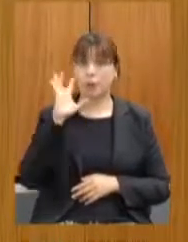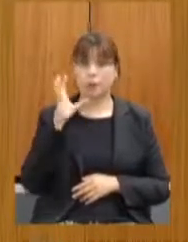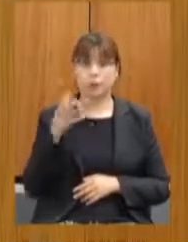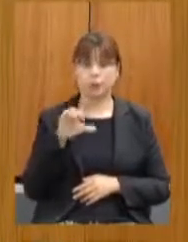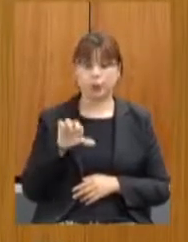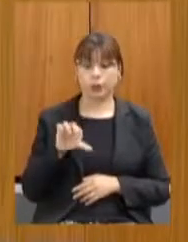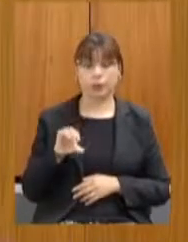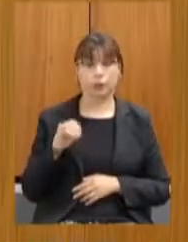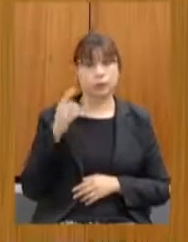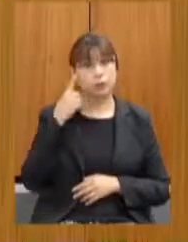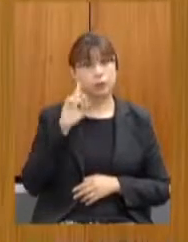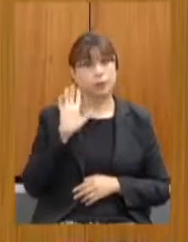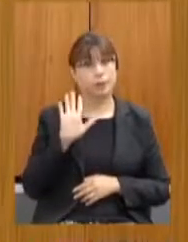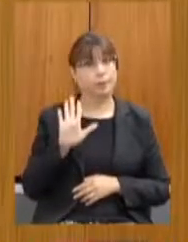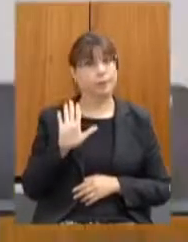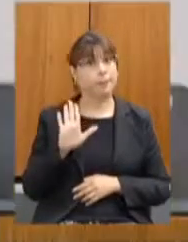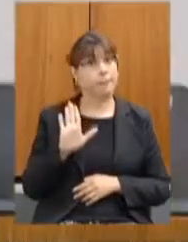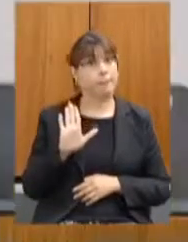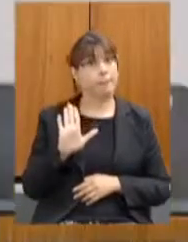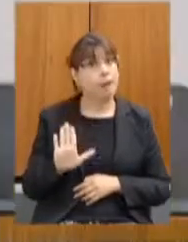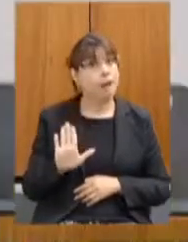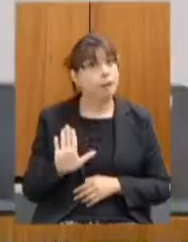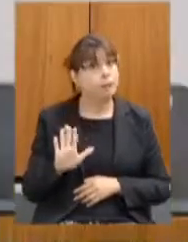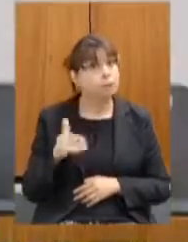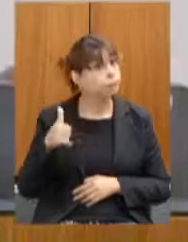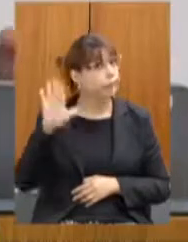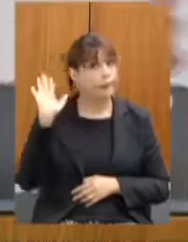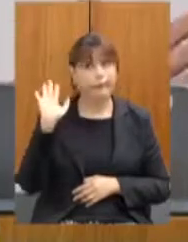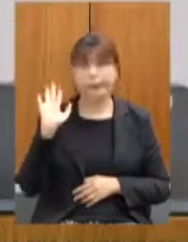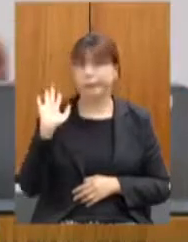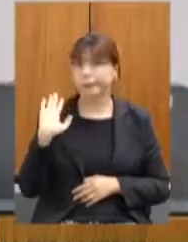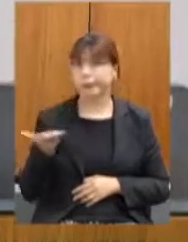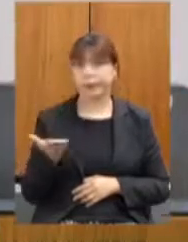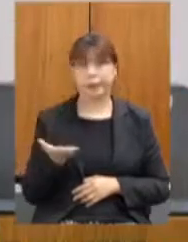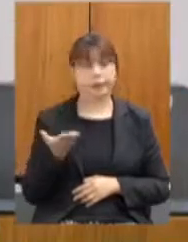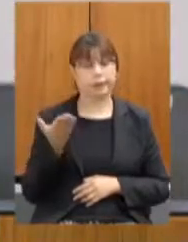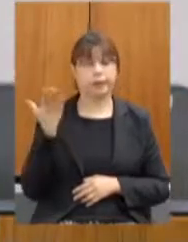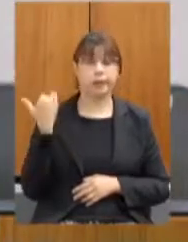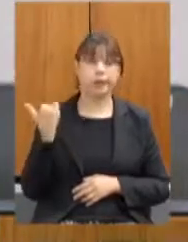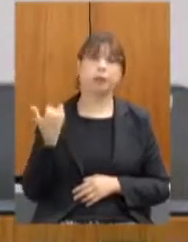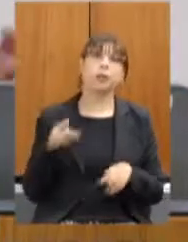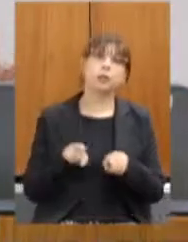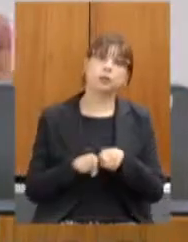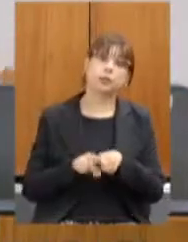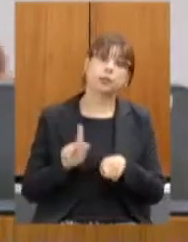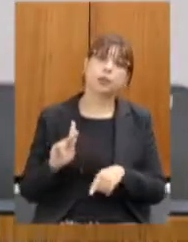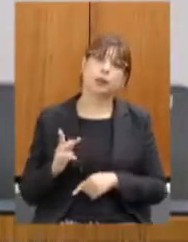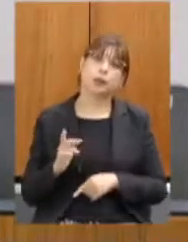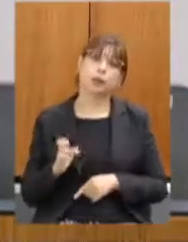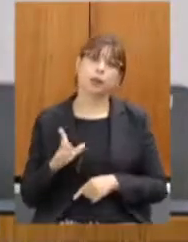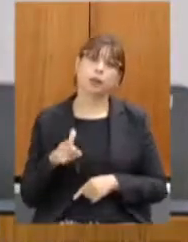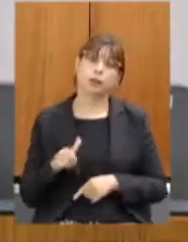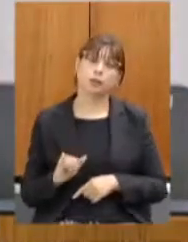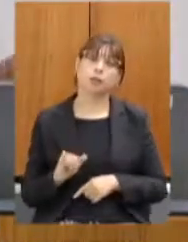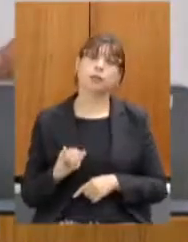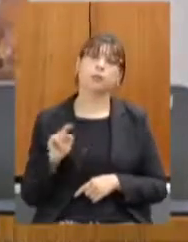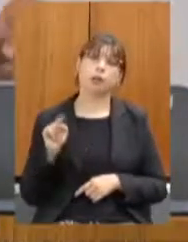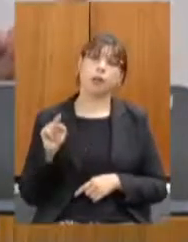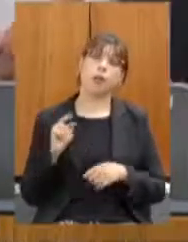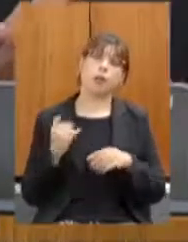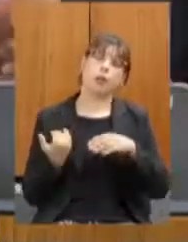90 dias e já se transcorreram muito mais do que Oi e a outra e meia do Dr ele também para o hospital